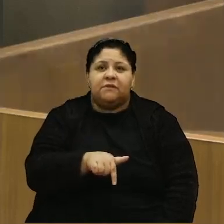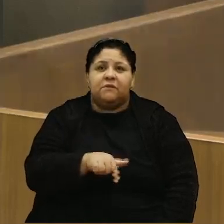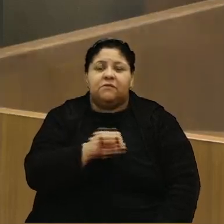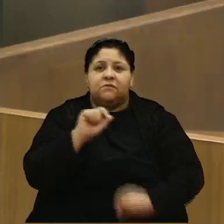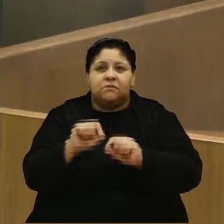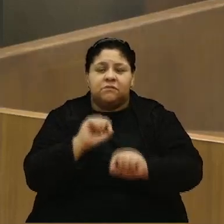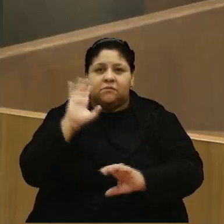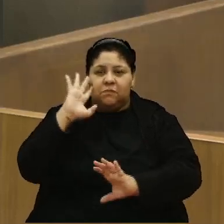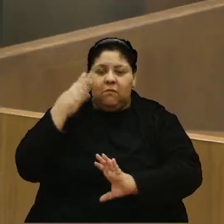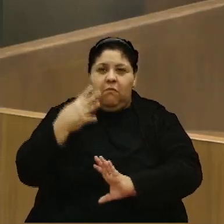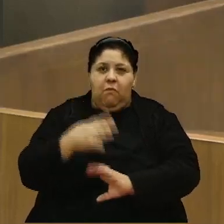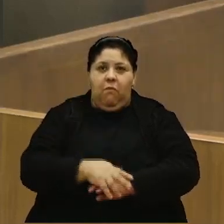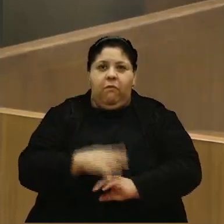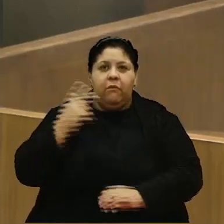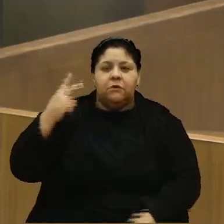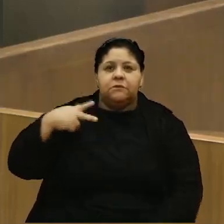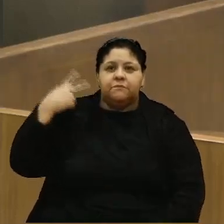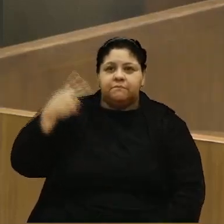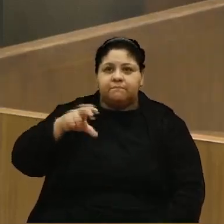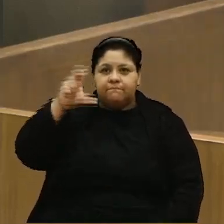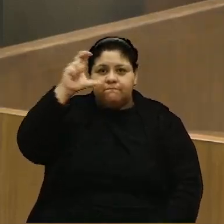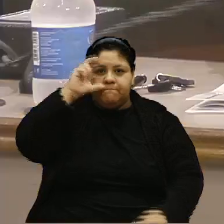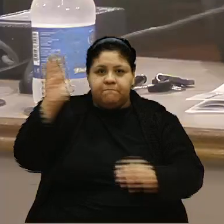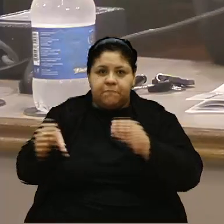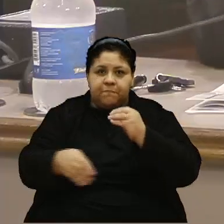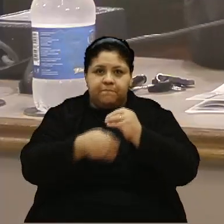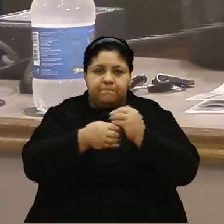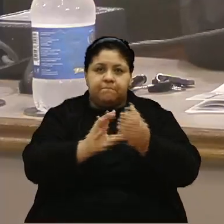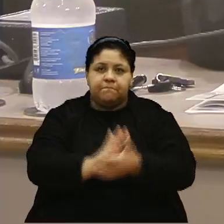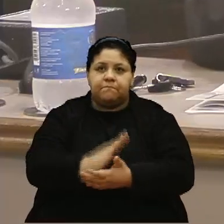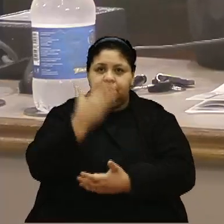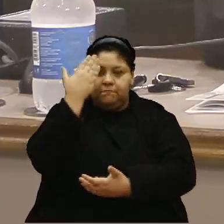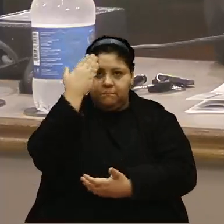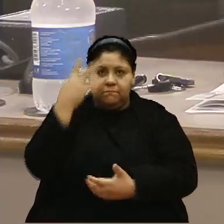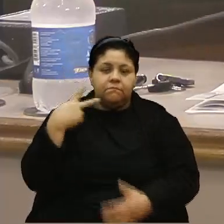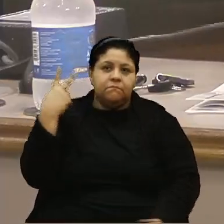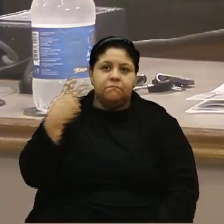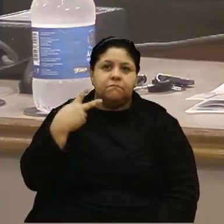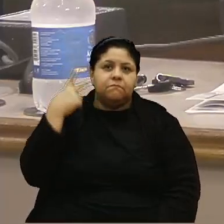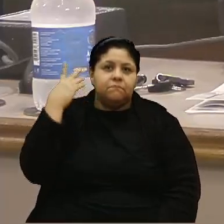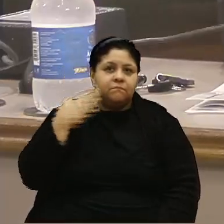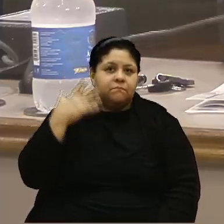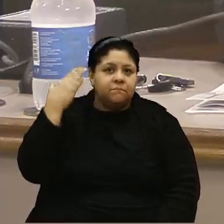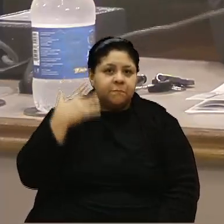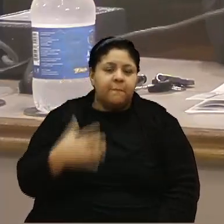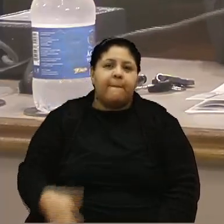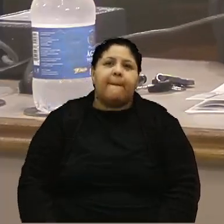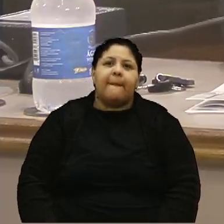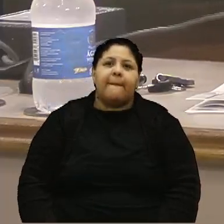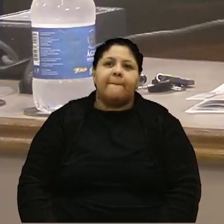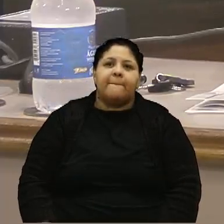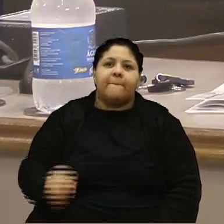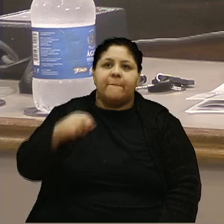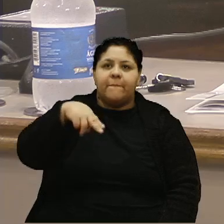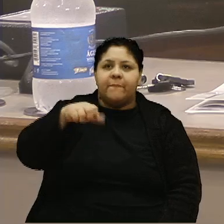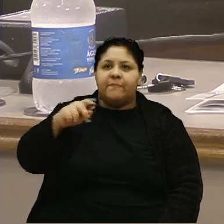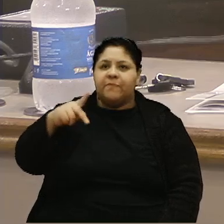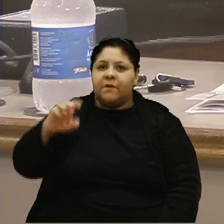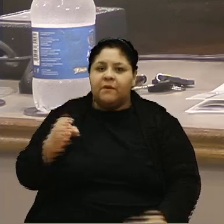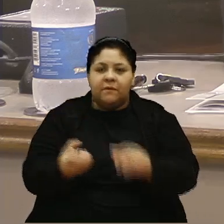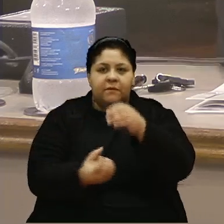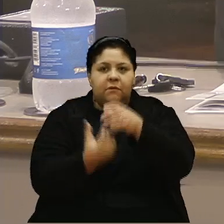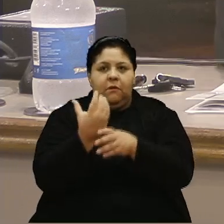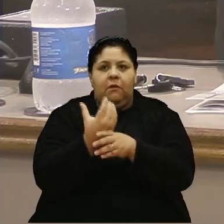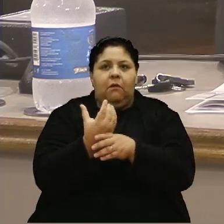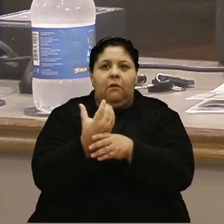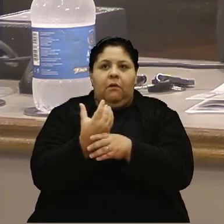situação. Vereadora Sandra, sua parte. Obrigada, vereadora Daiane. O NAP foi criado